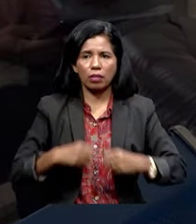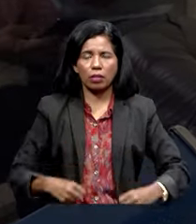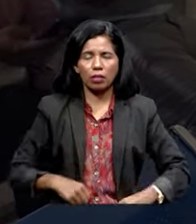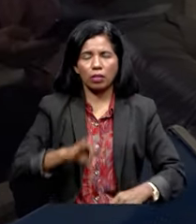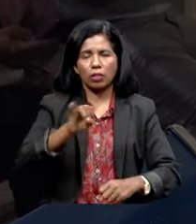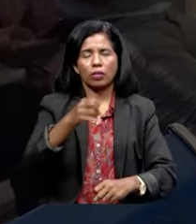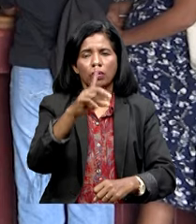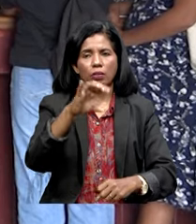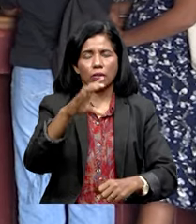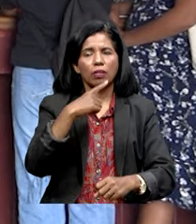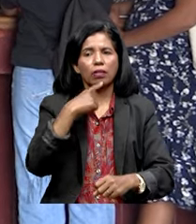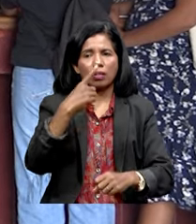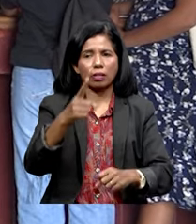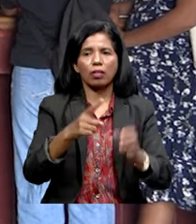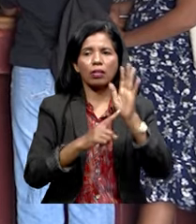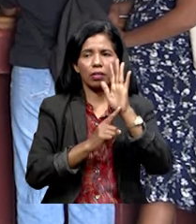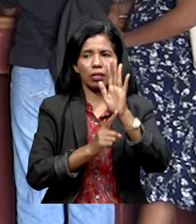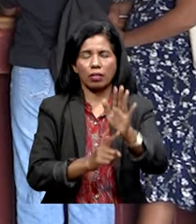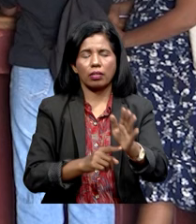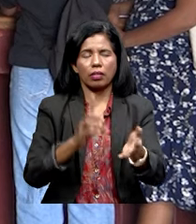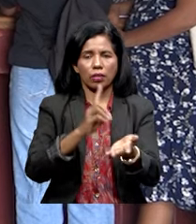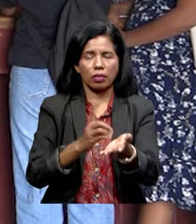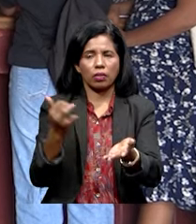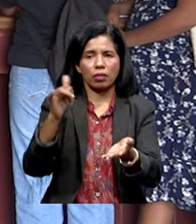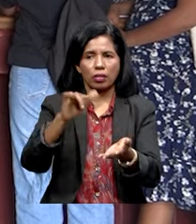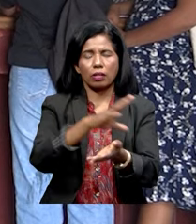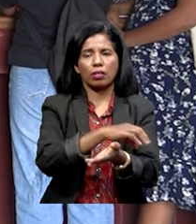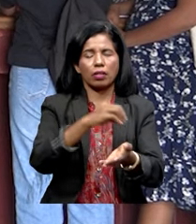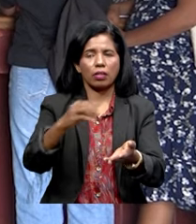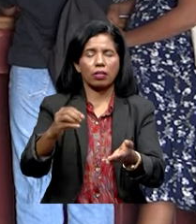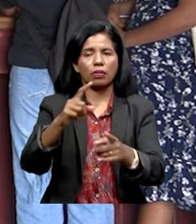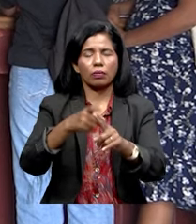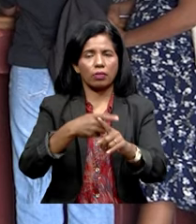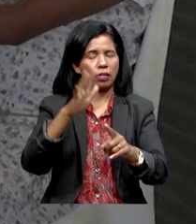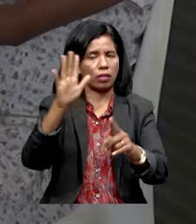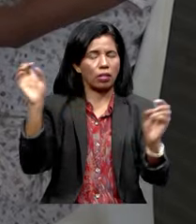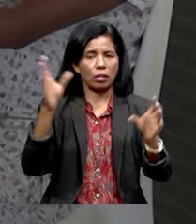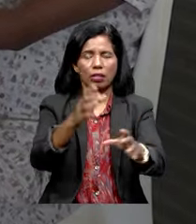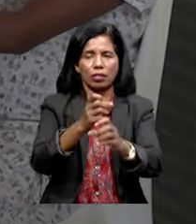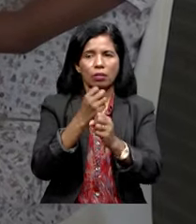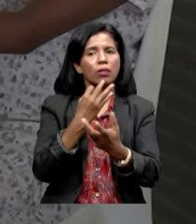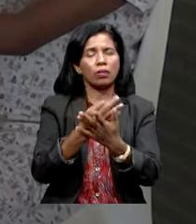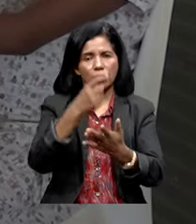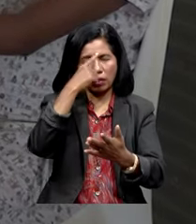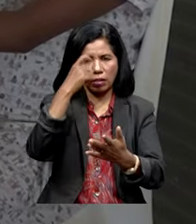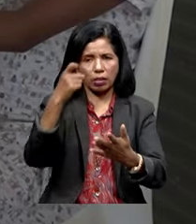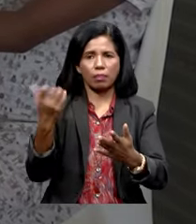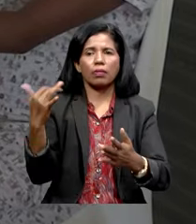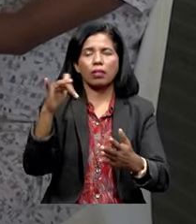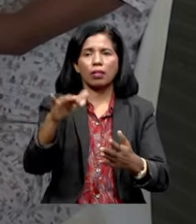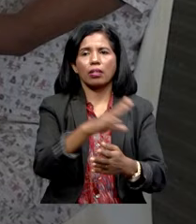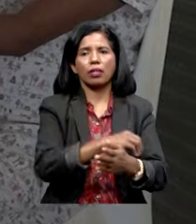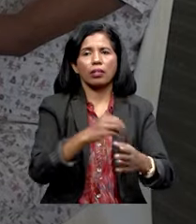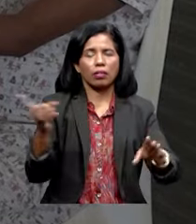Júlio dos Santos, reconhece no clarifica pessoal saúde hirakne durante fulan lima la simo do salário, tamba processo